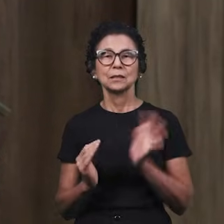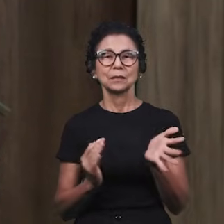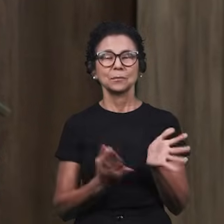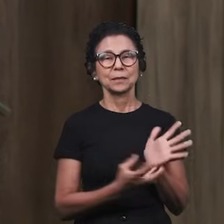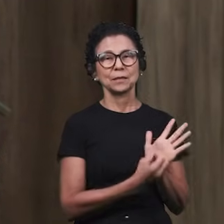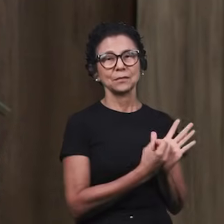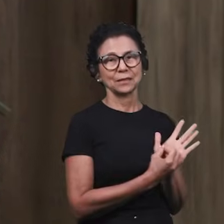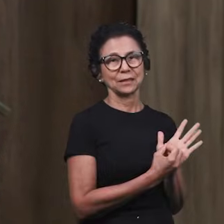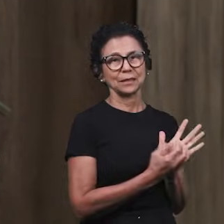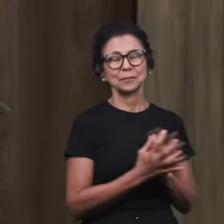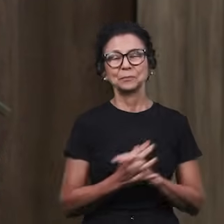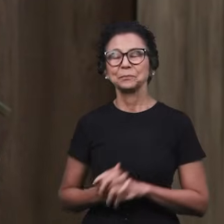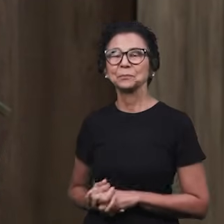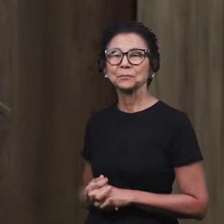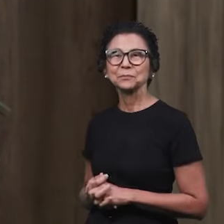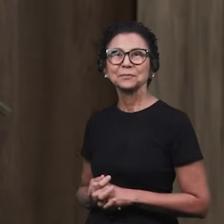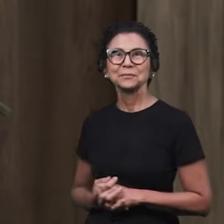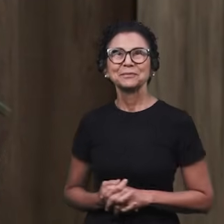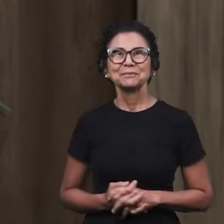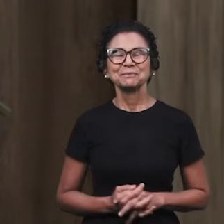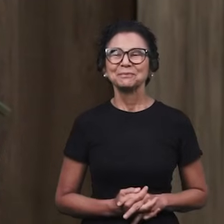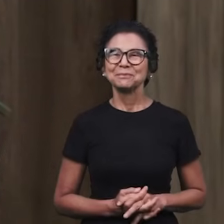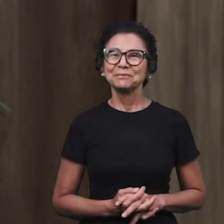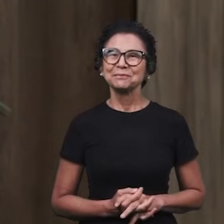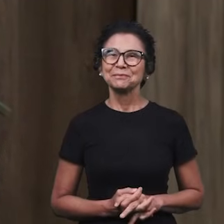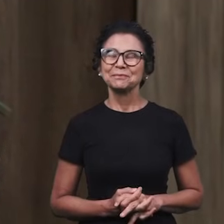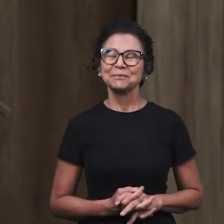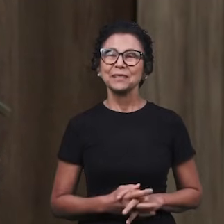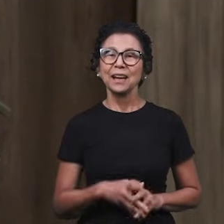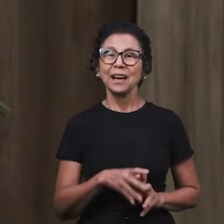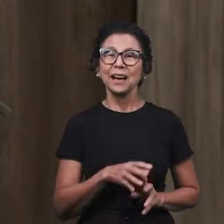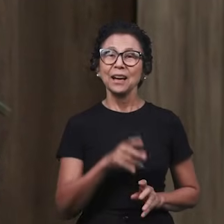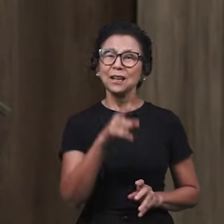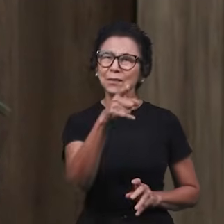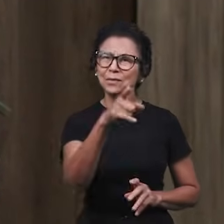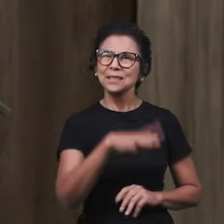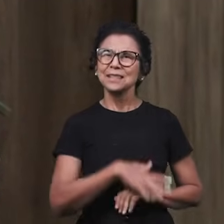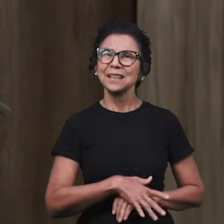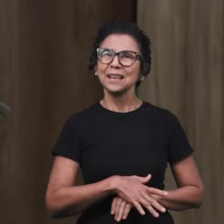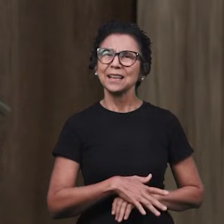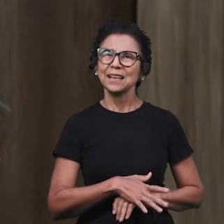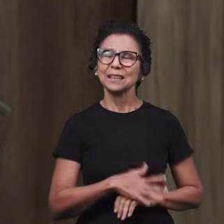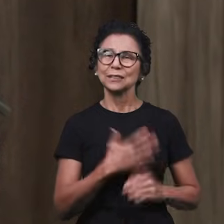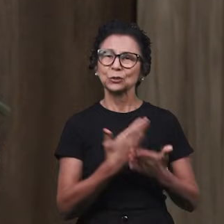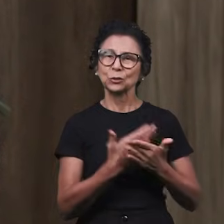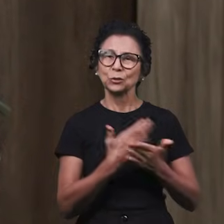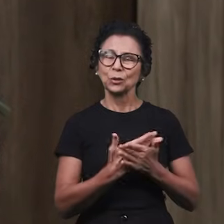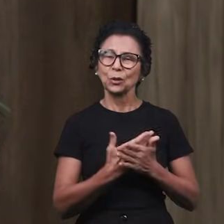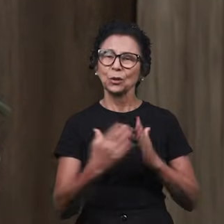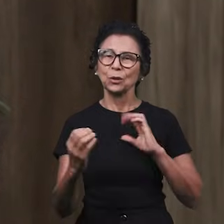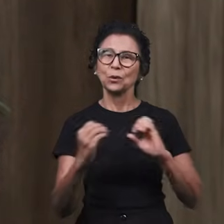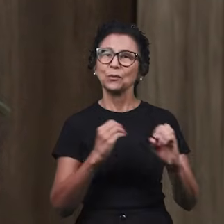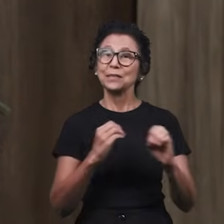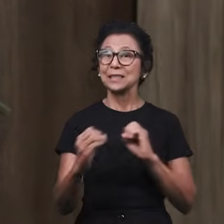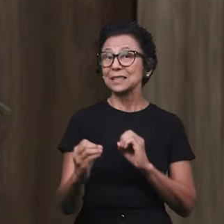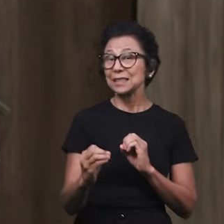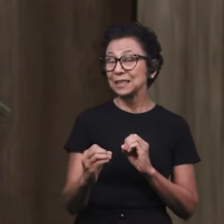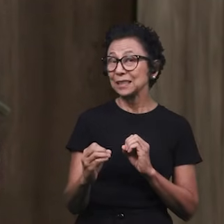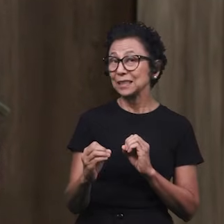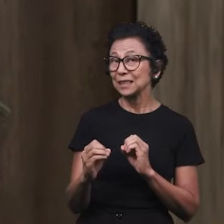Vida. E hoje nós queremos falar com você que fez a oficina, que já está ou está